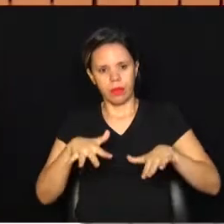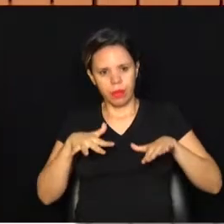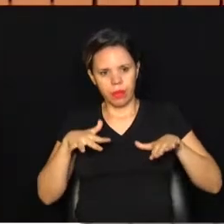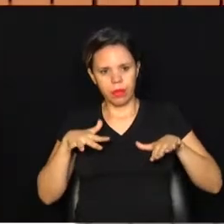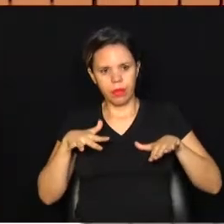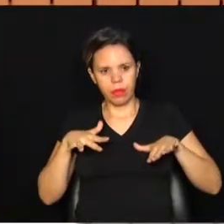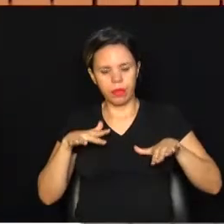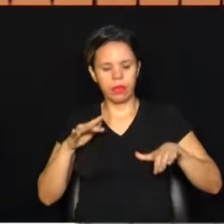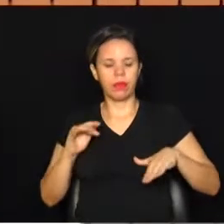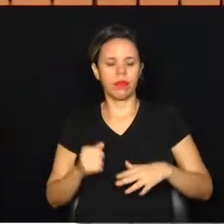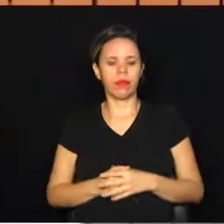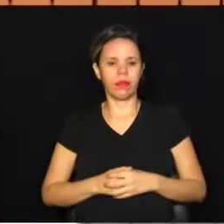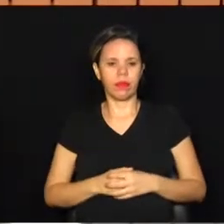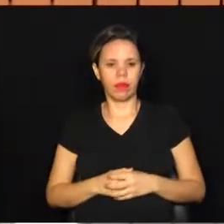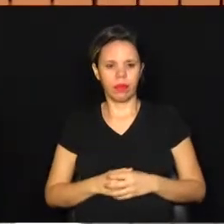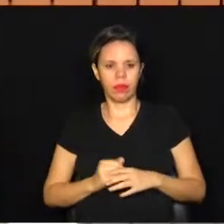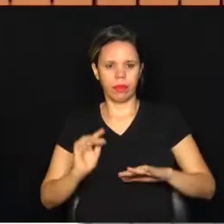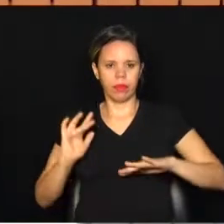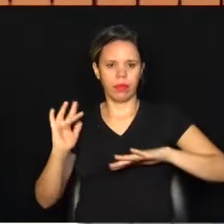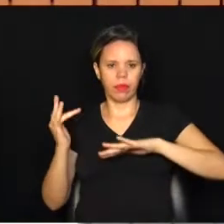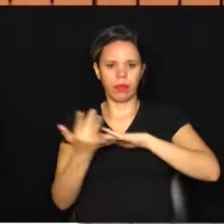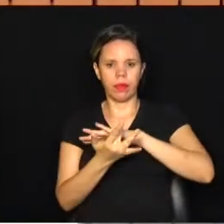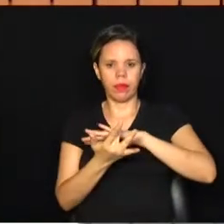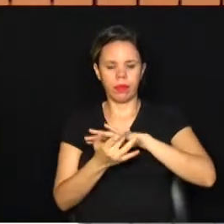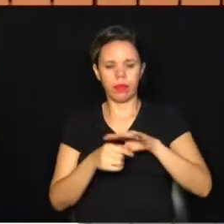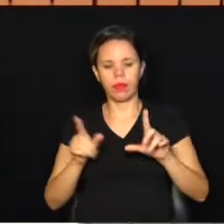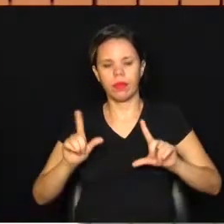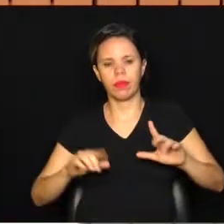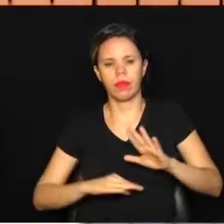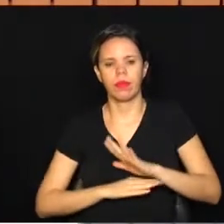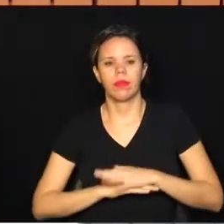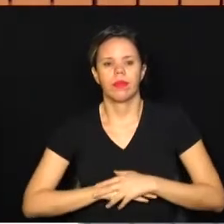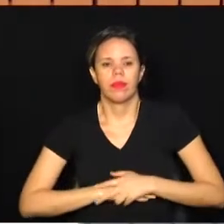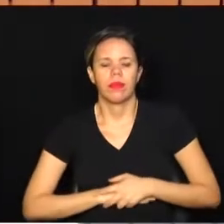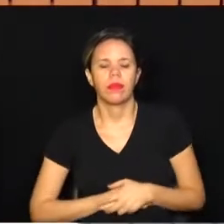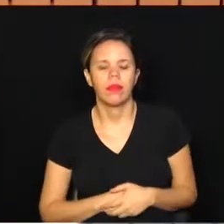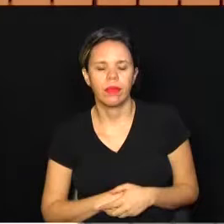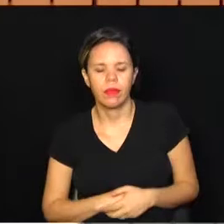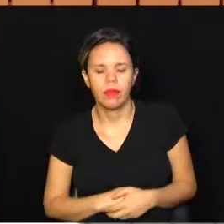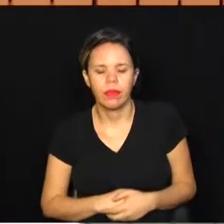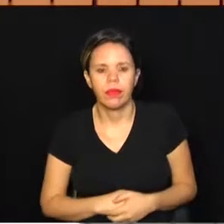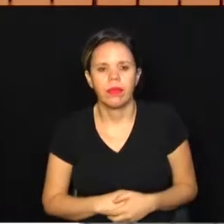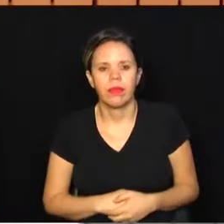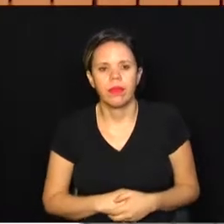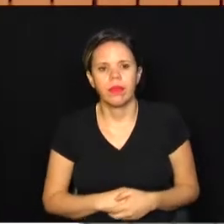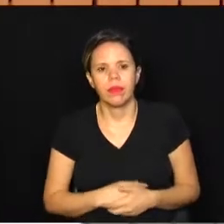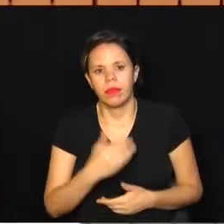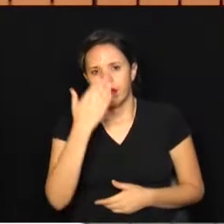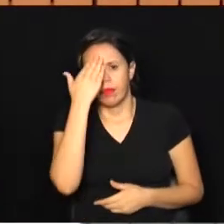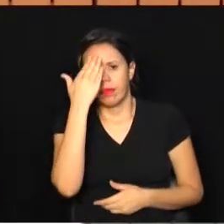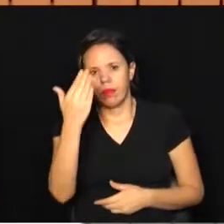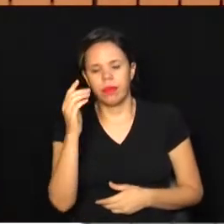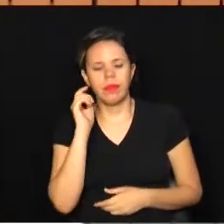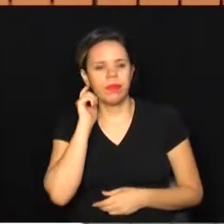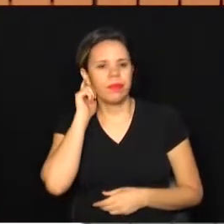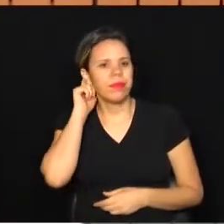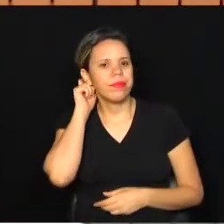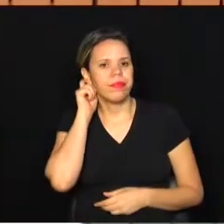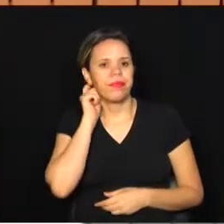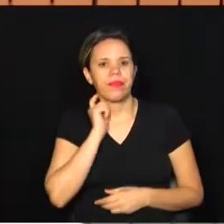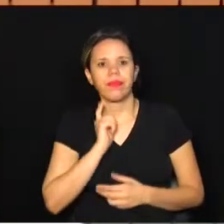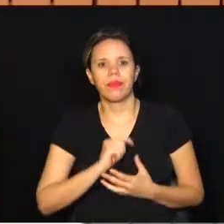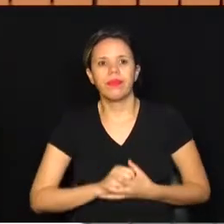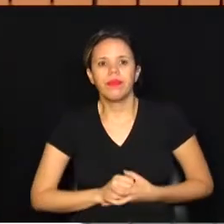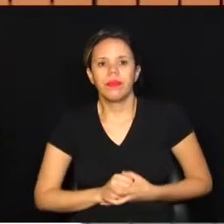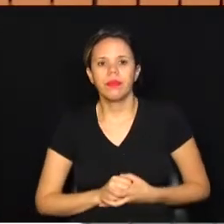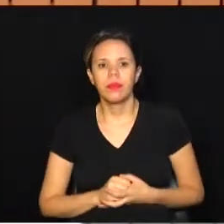dos canais da rede social, também da TV Câmara. Quero agradecer de modo especial,